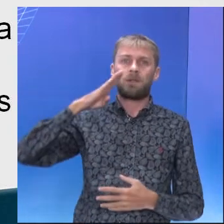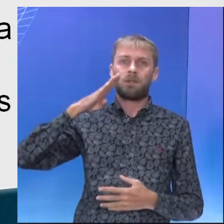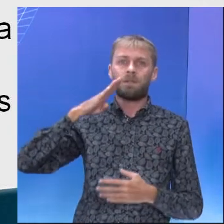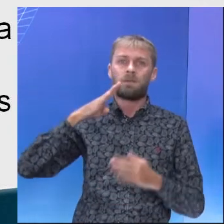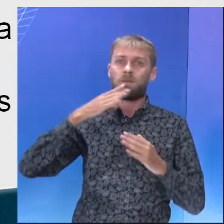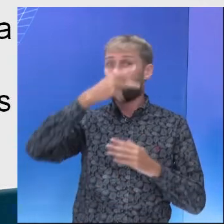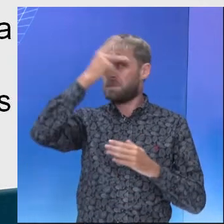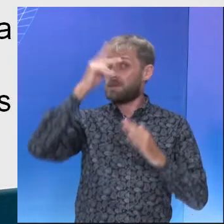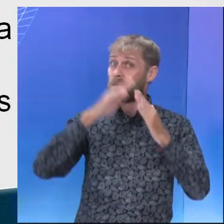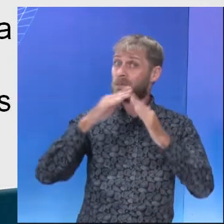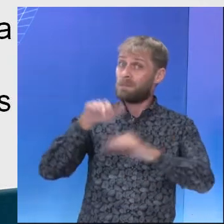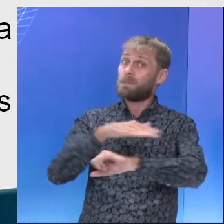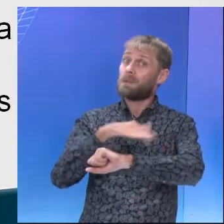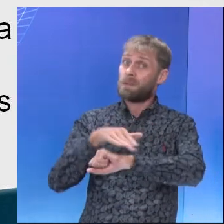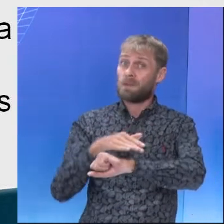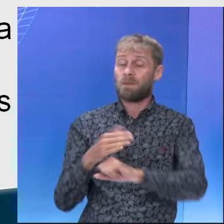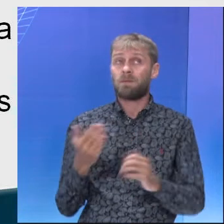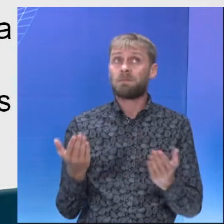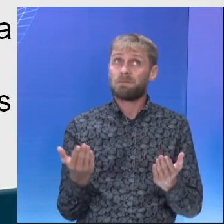de rua.